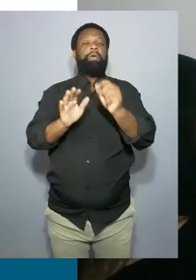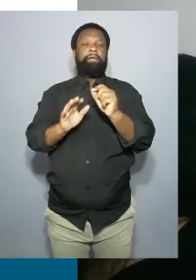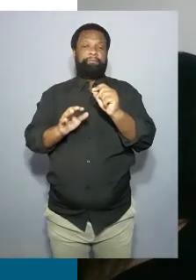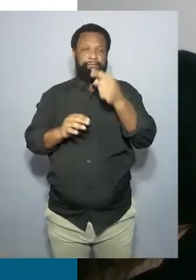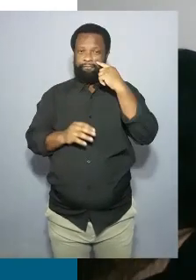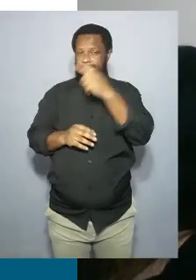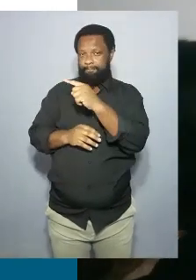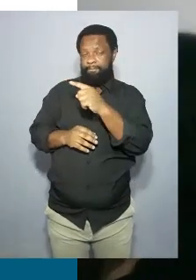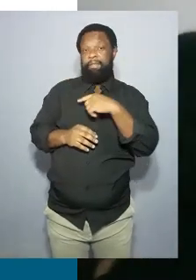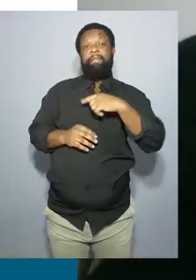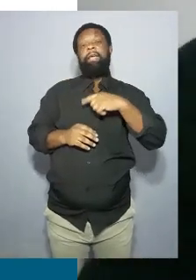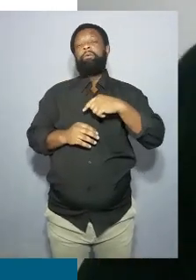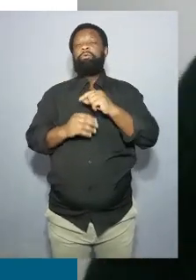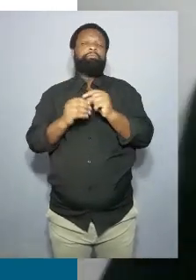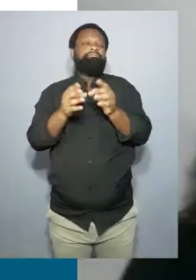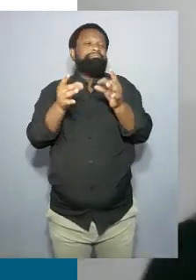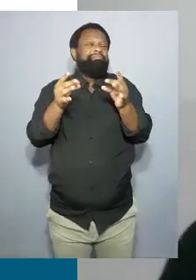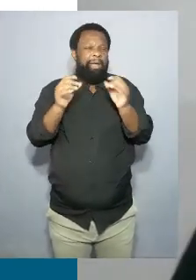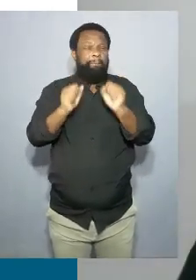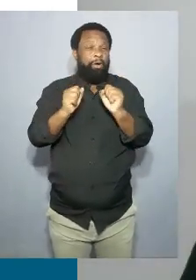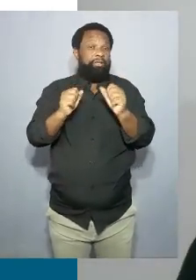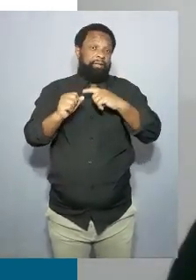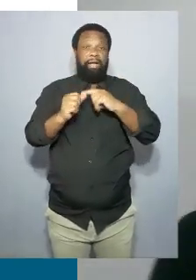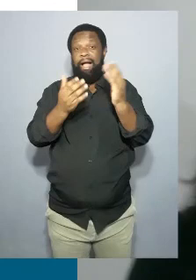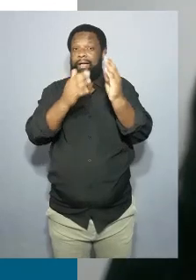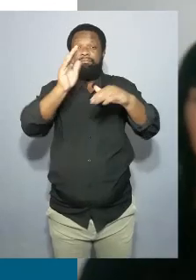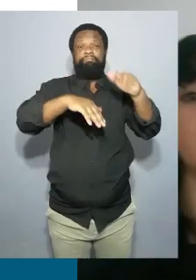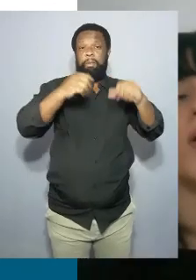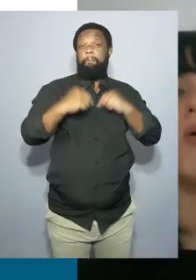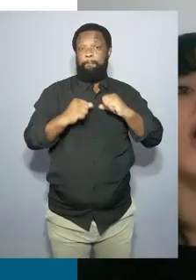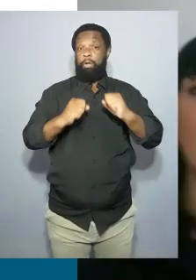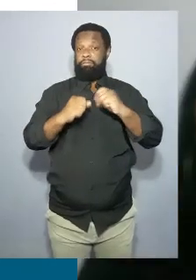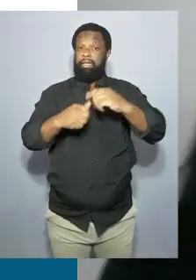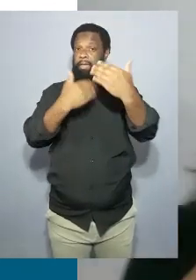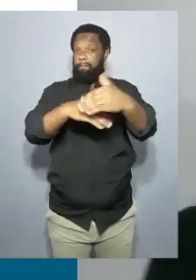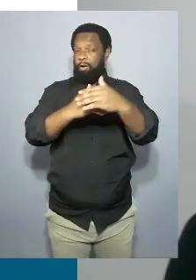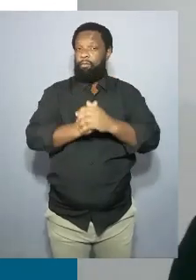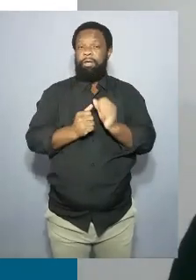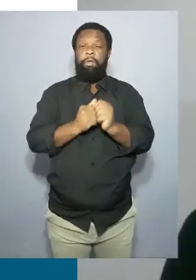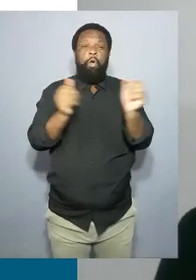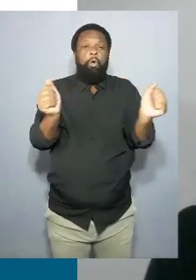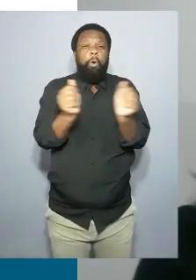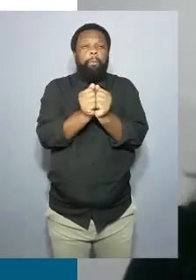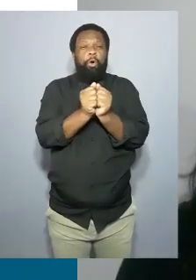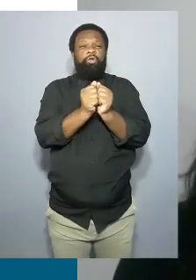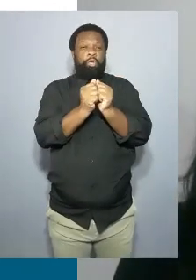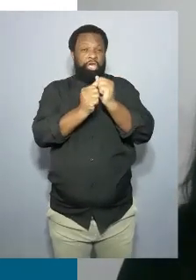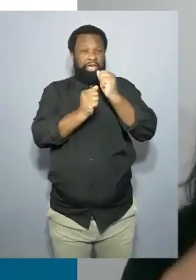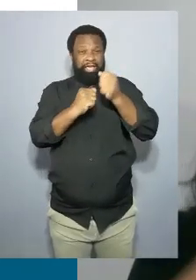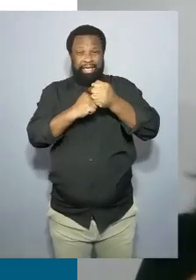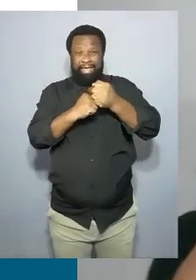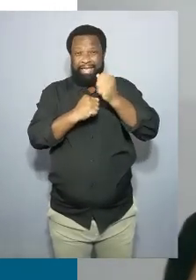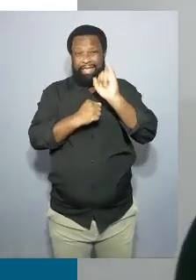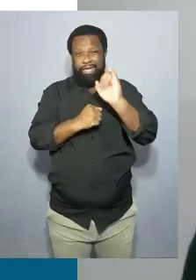seguinte, é um detalhe que pode cair em algumas questões. Bom, Os compostos iônicos, eles são